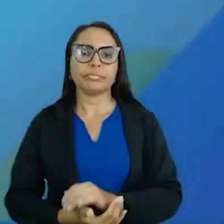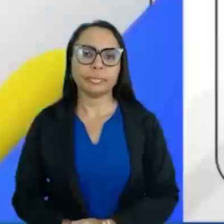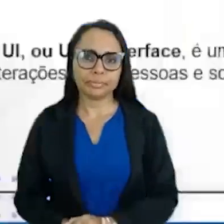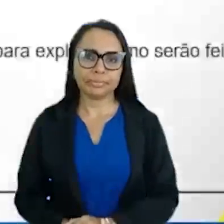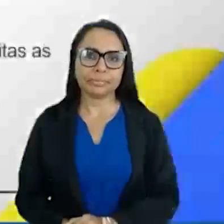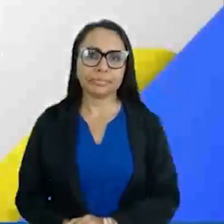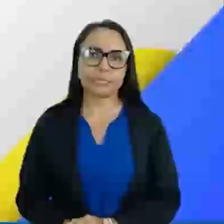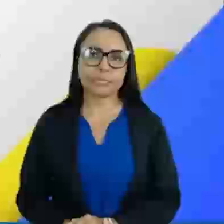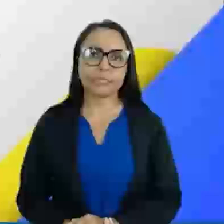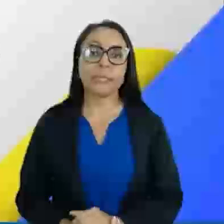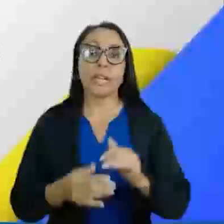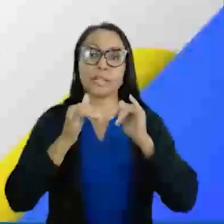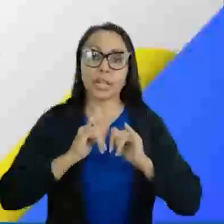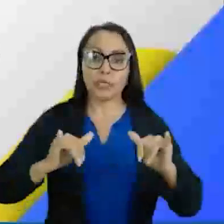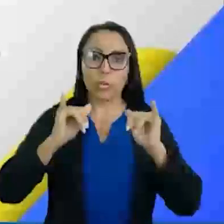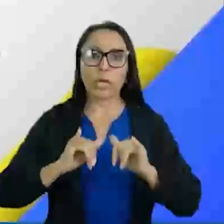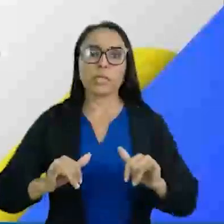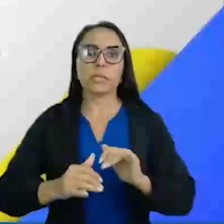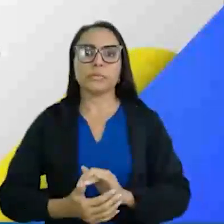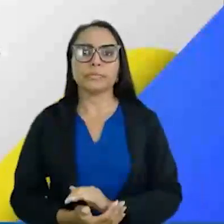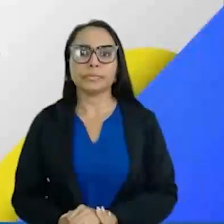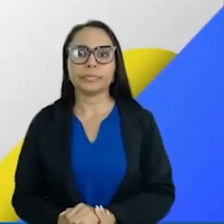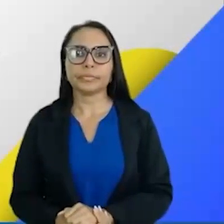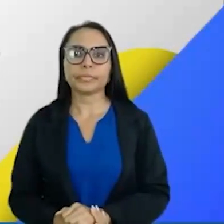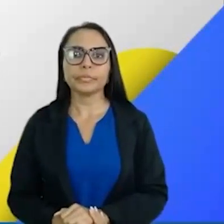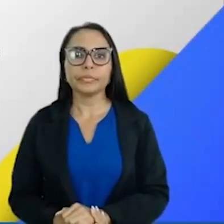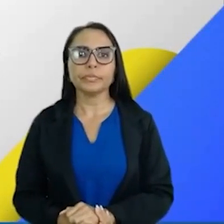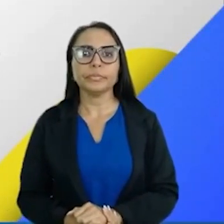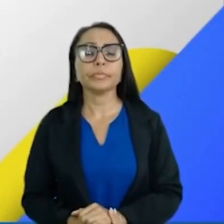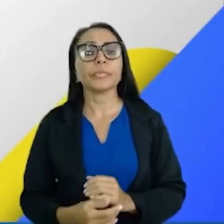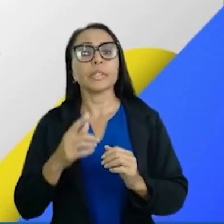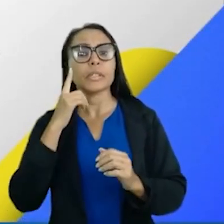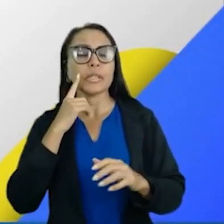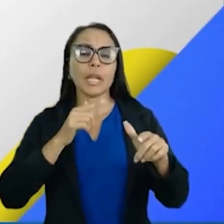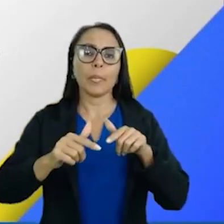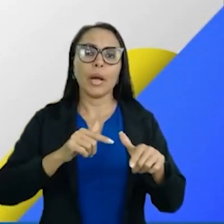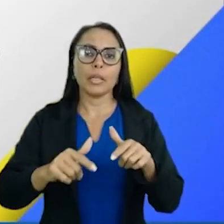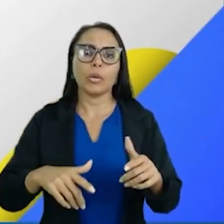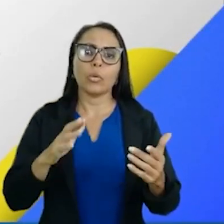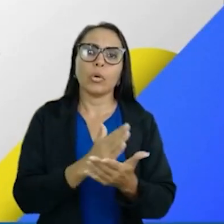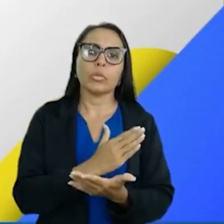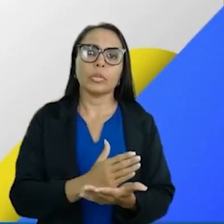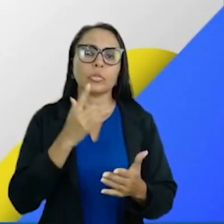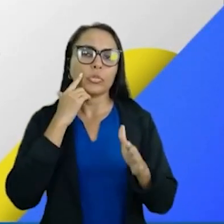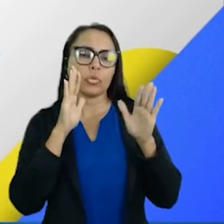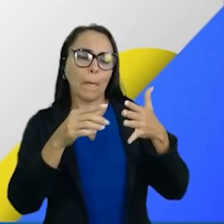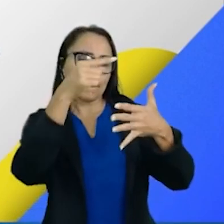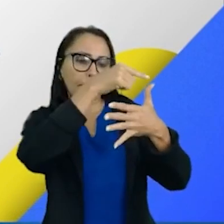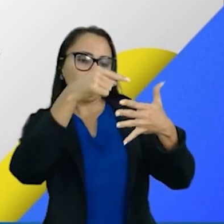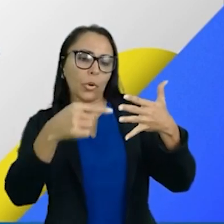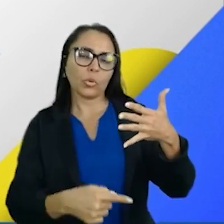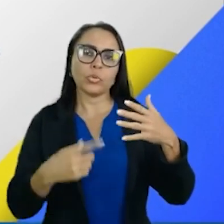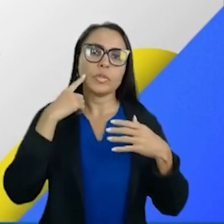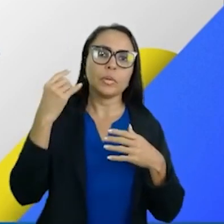é a arquitetura da informação. No e-book eu falo um pouco mais sobre ela. E a arquitetura da informação trabalha com alguns tópicos, alguns pontos importantes.